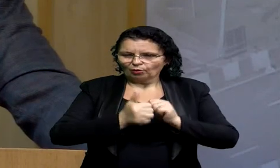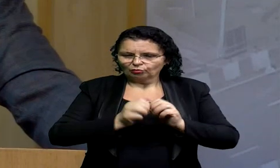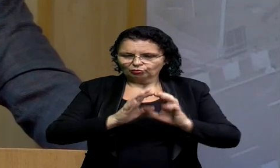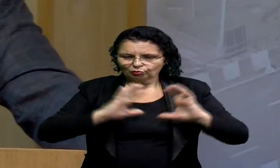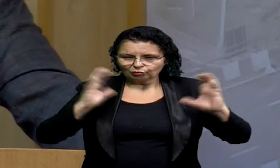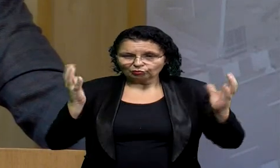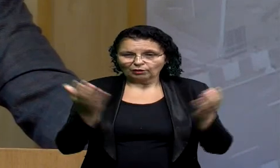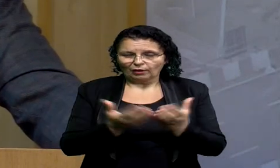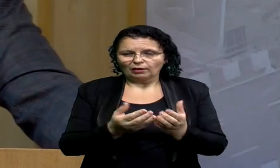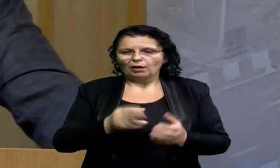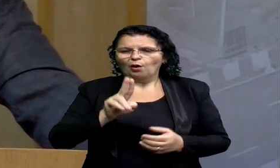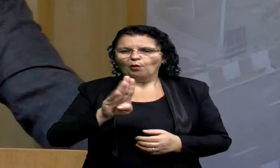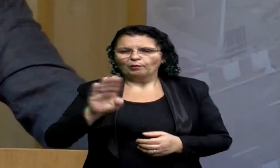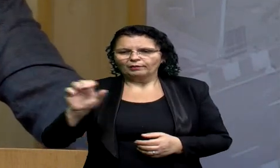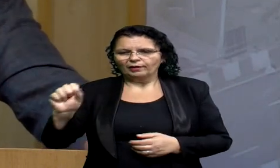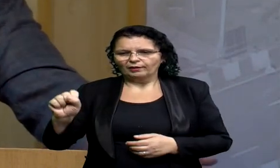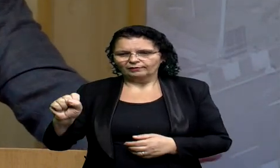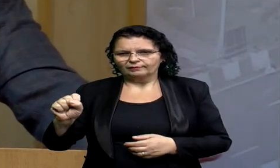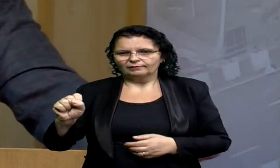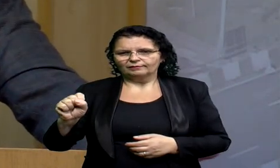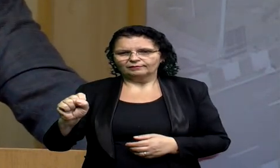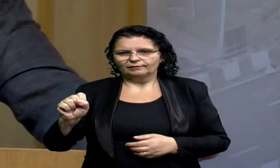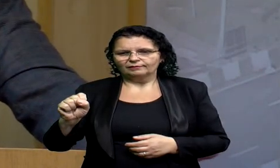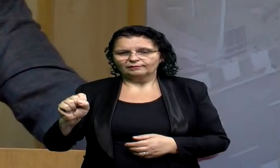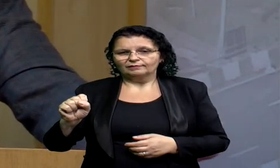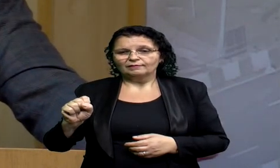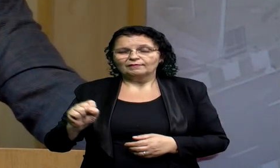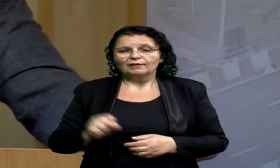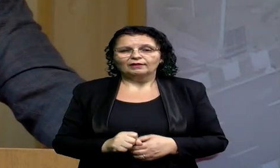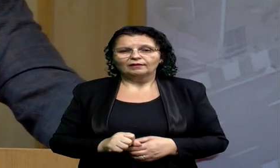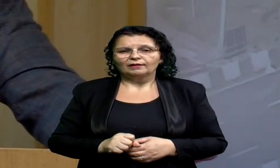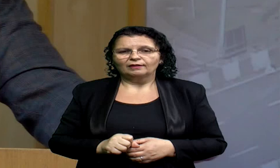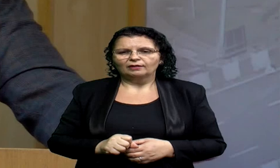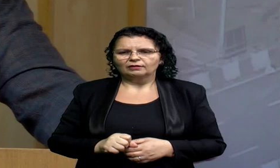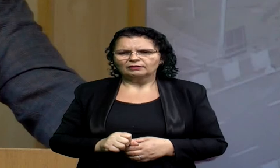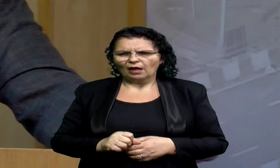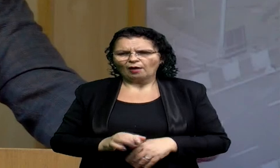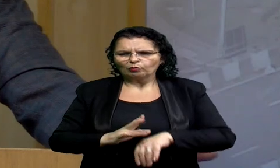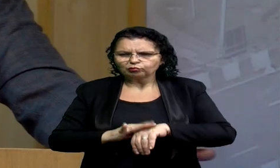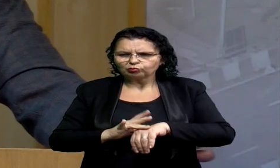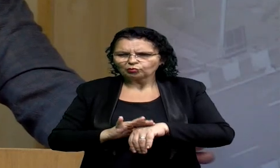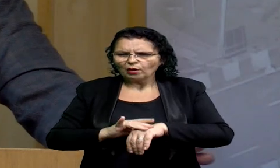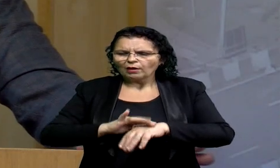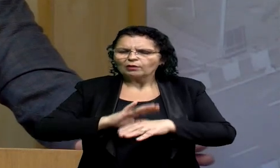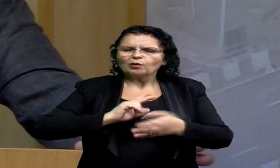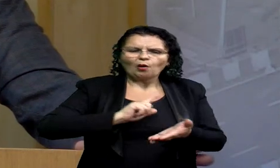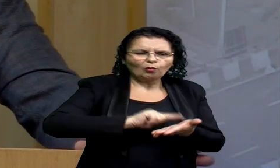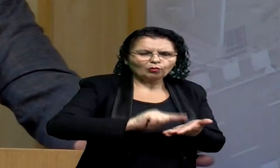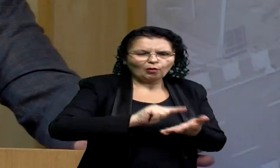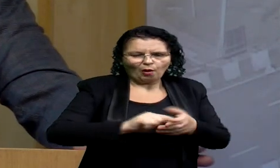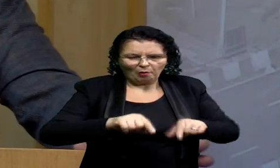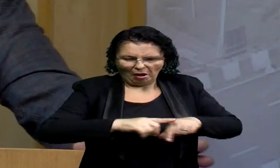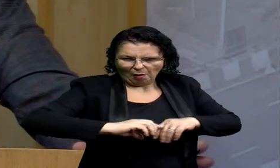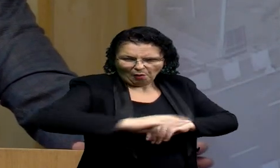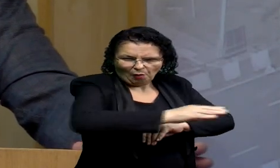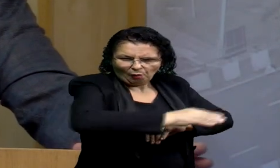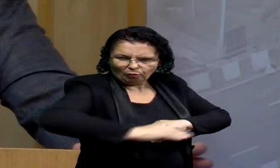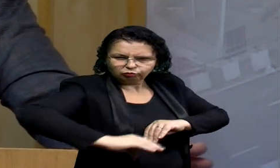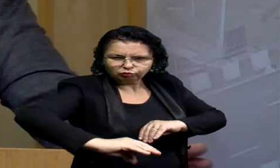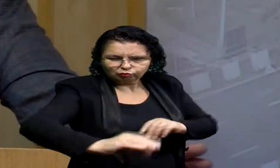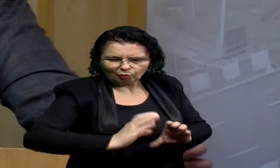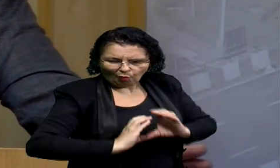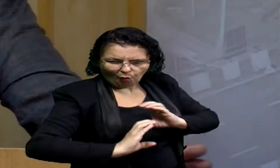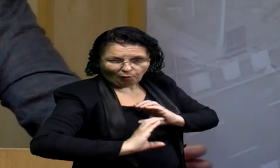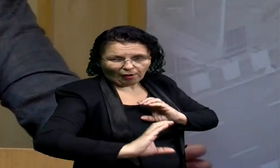fazendo UBS tirando a doença do bairro que nós estamos urbanizando o fundo do limite todinho